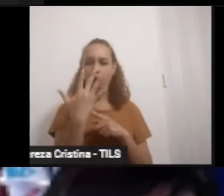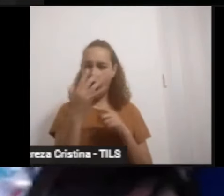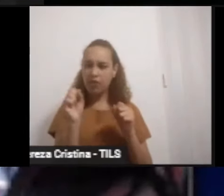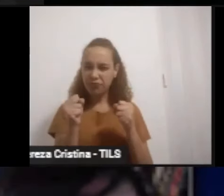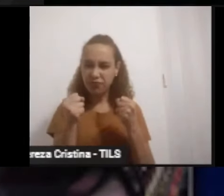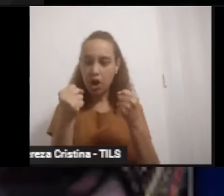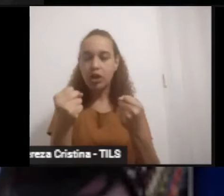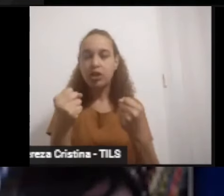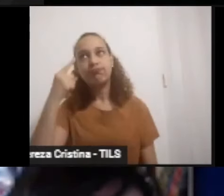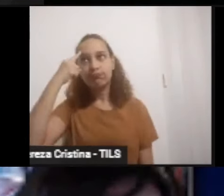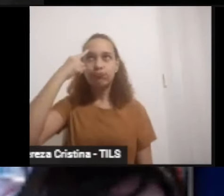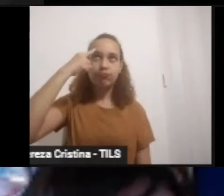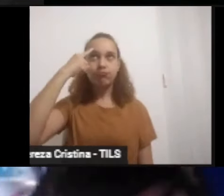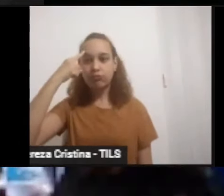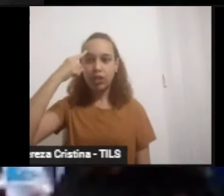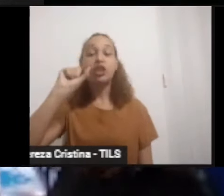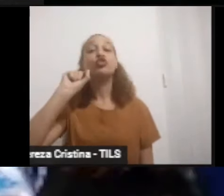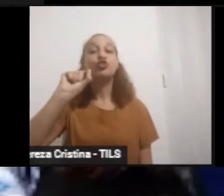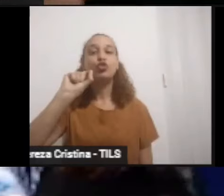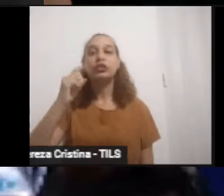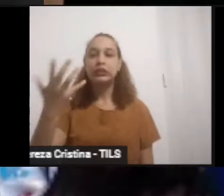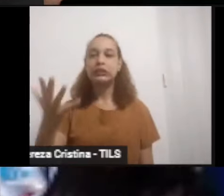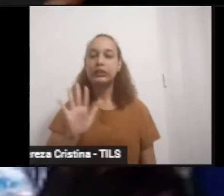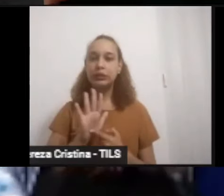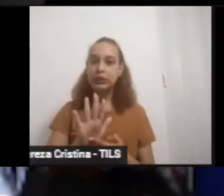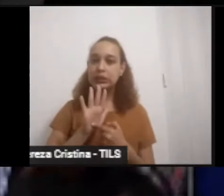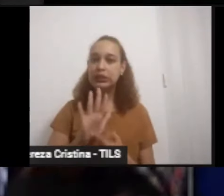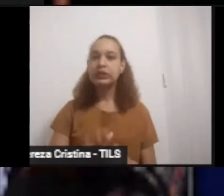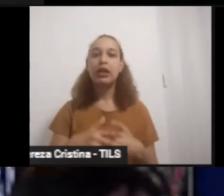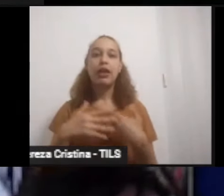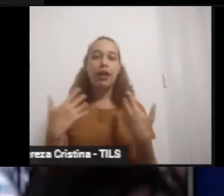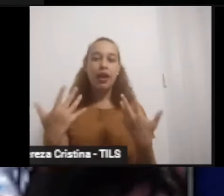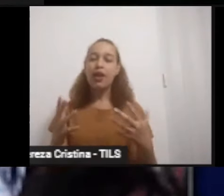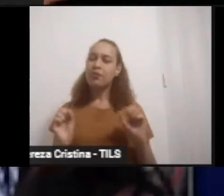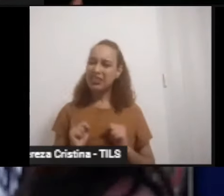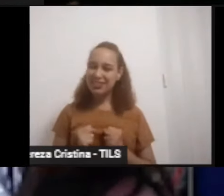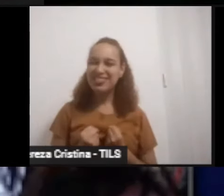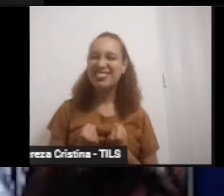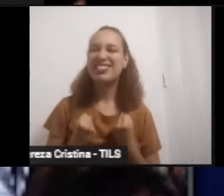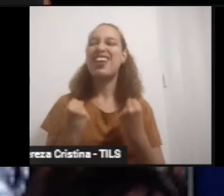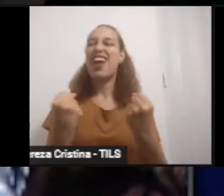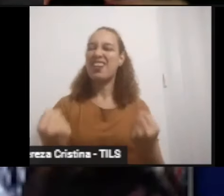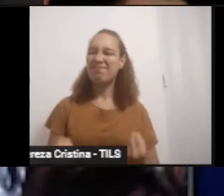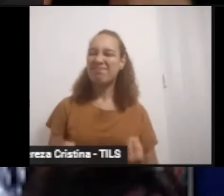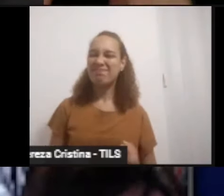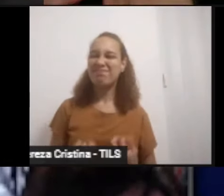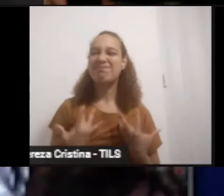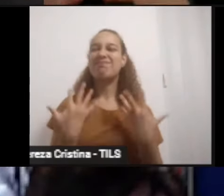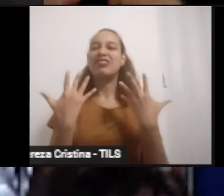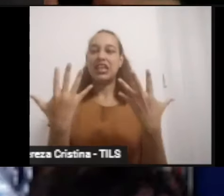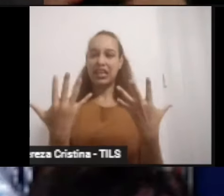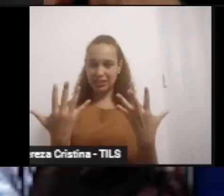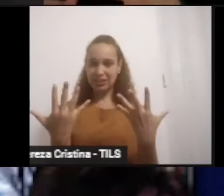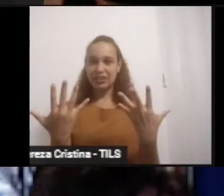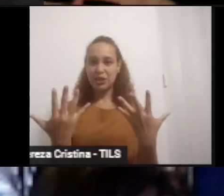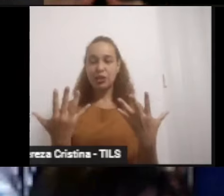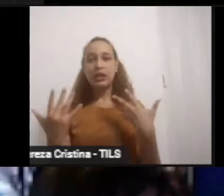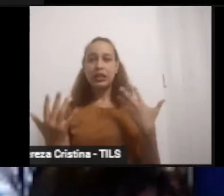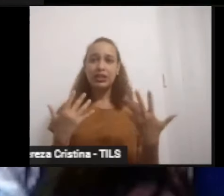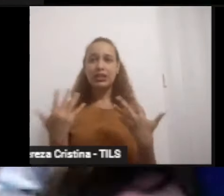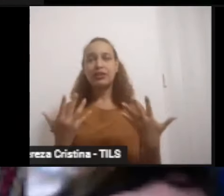ideia de trazer alguma coisa assim, com mais energia, para não ficar num certo